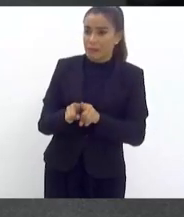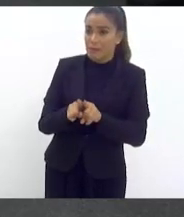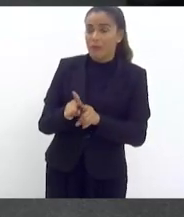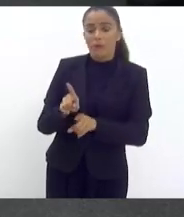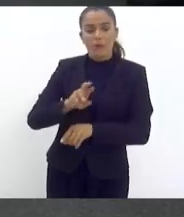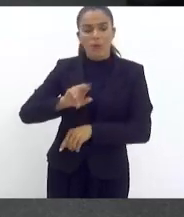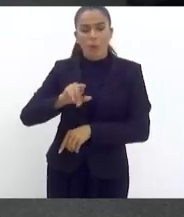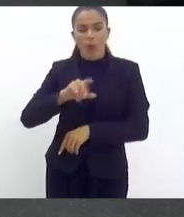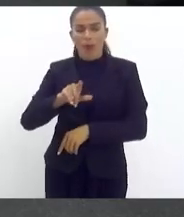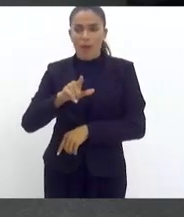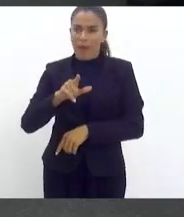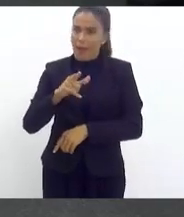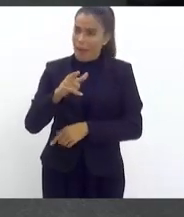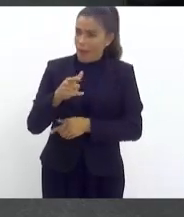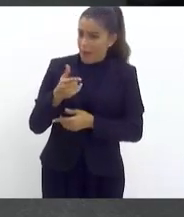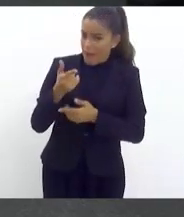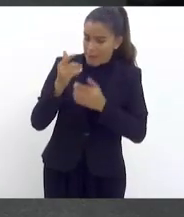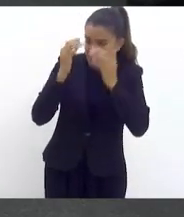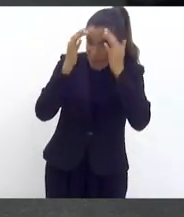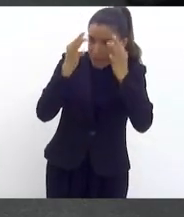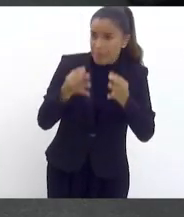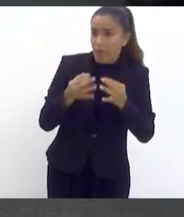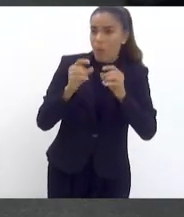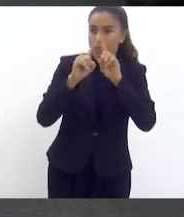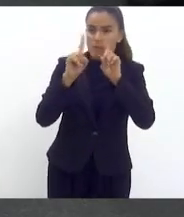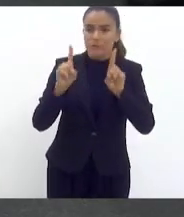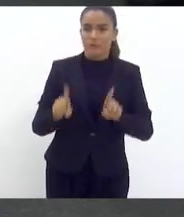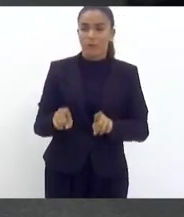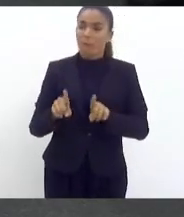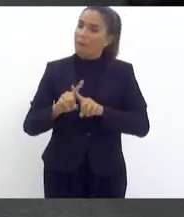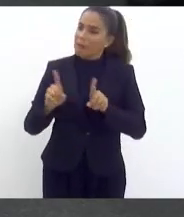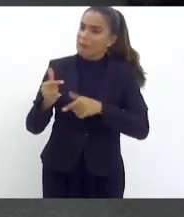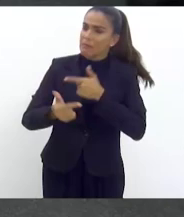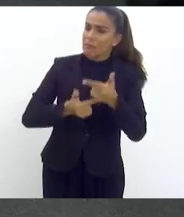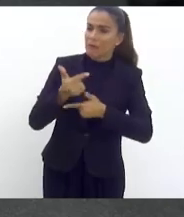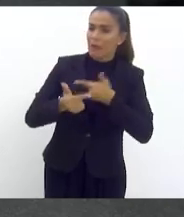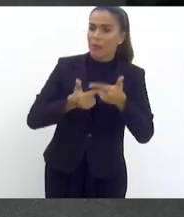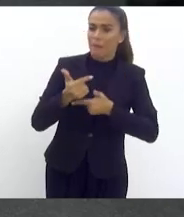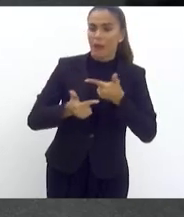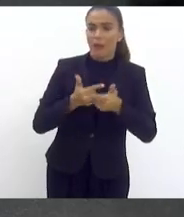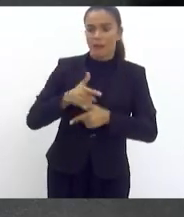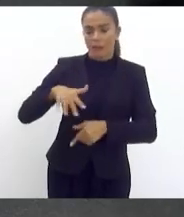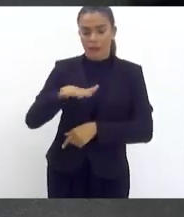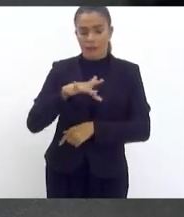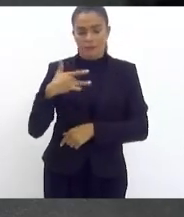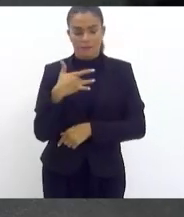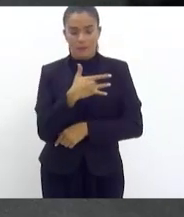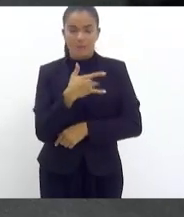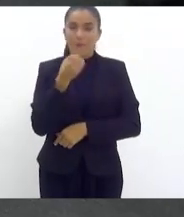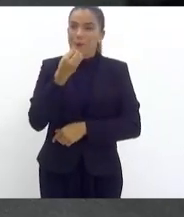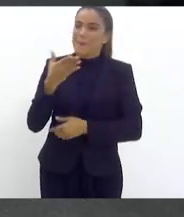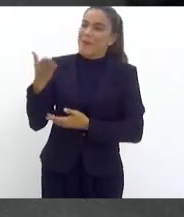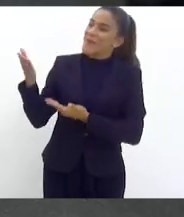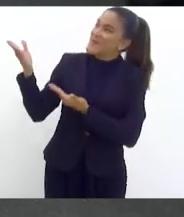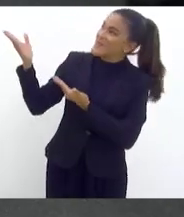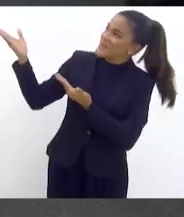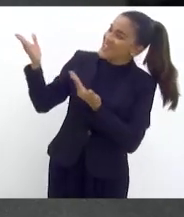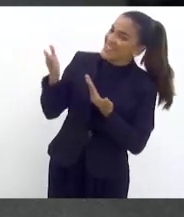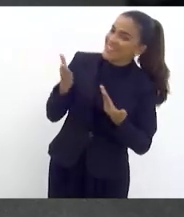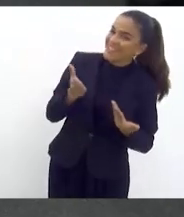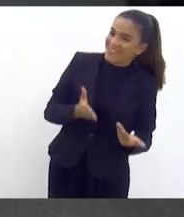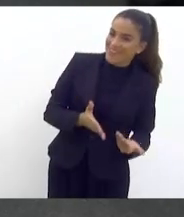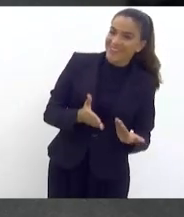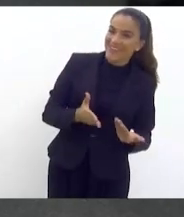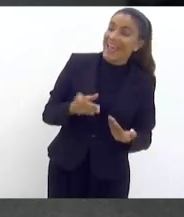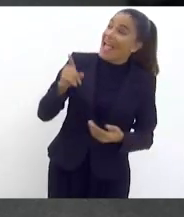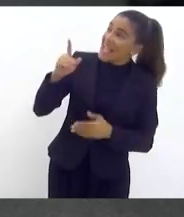são encarados servidores, mas fazem ali um trabalho central na área da saúde. Então, bem-vindos a essa Casa de Leis, essa